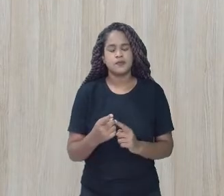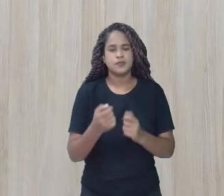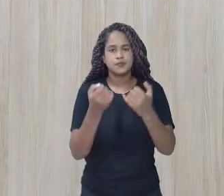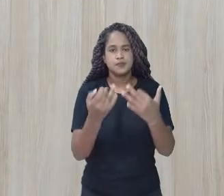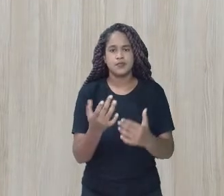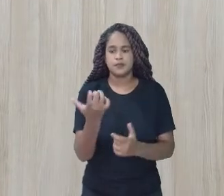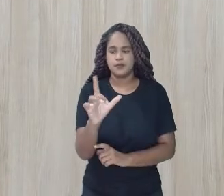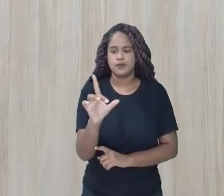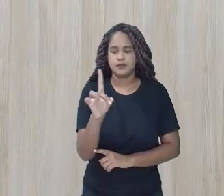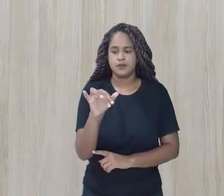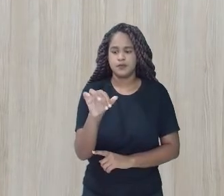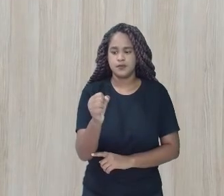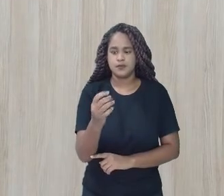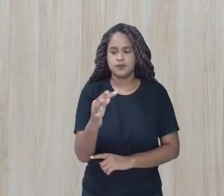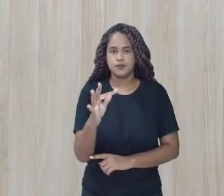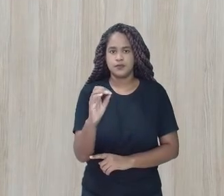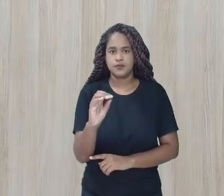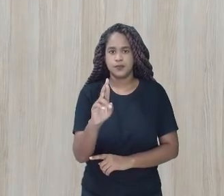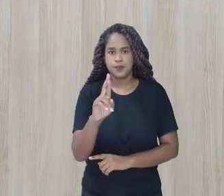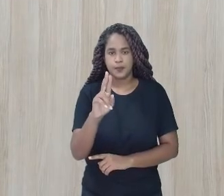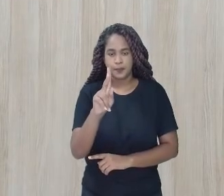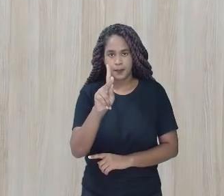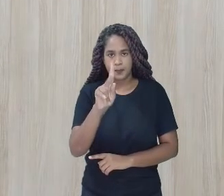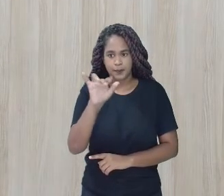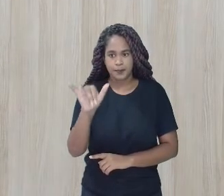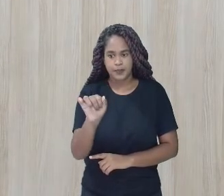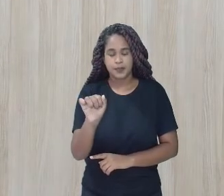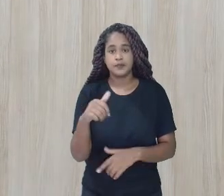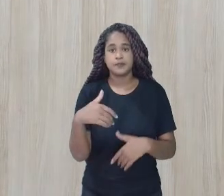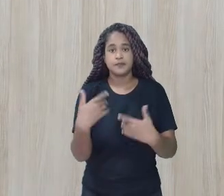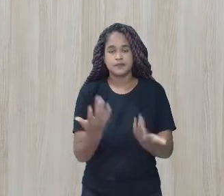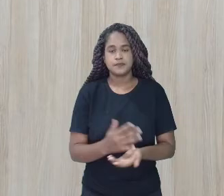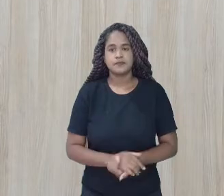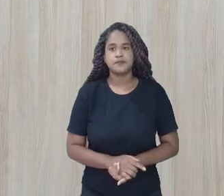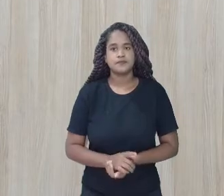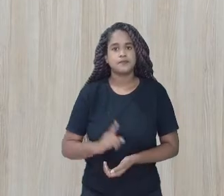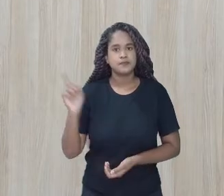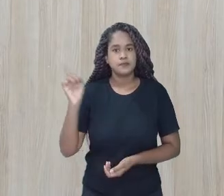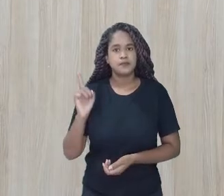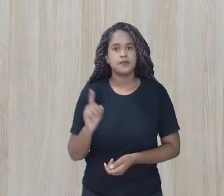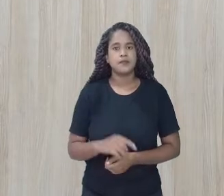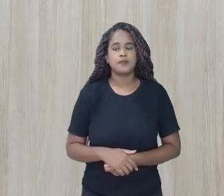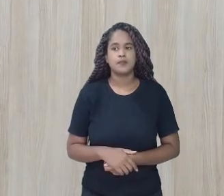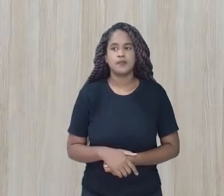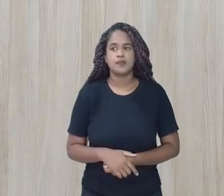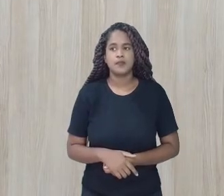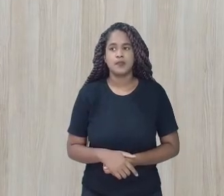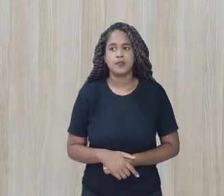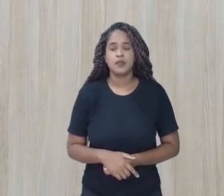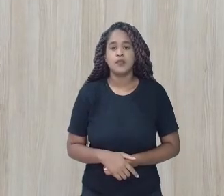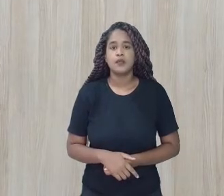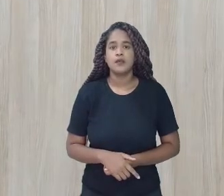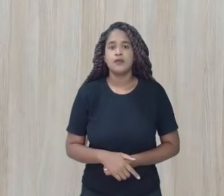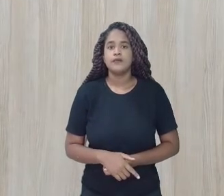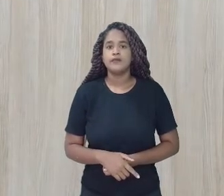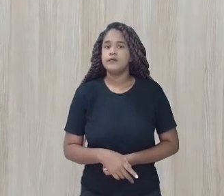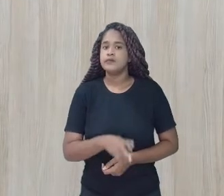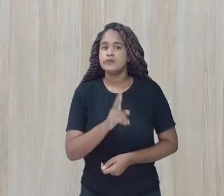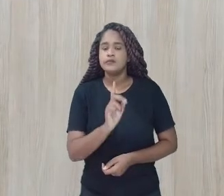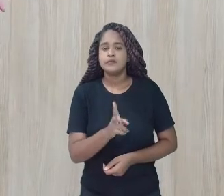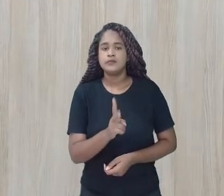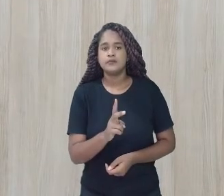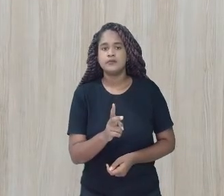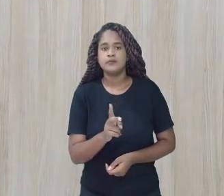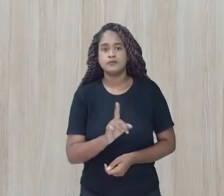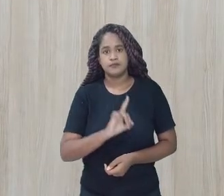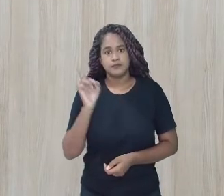à frente. Então, a função de Fahrenheit 451 é justamente questionar a ordem social que era